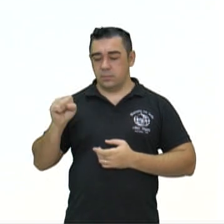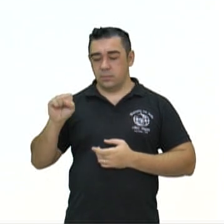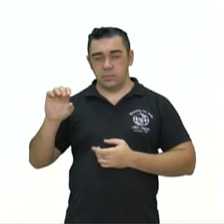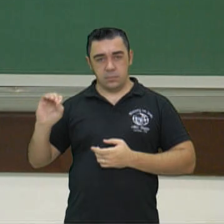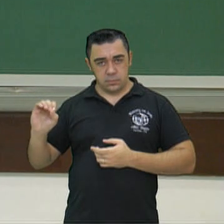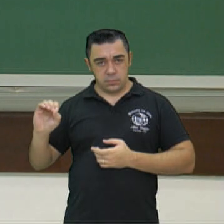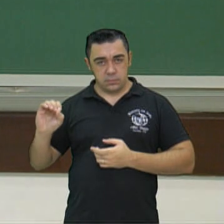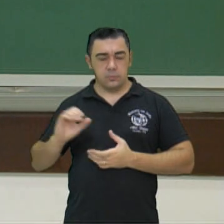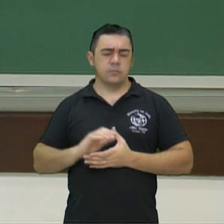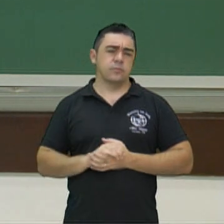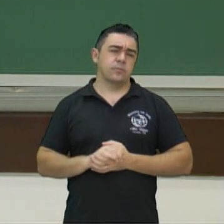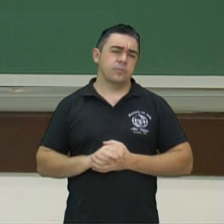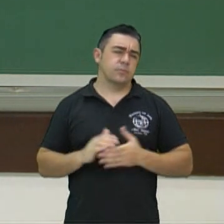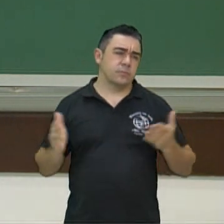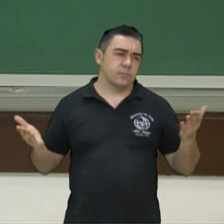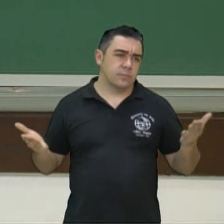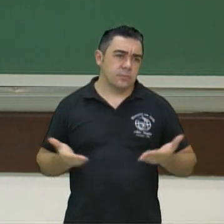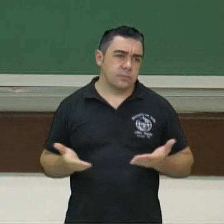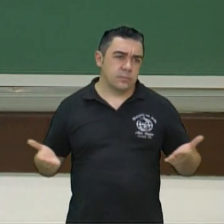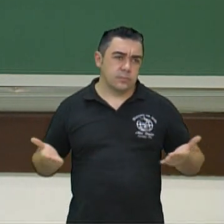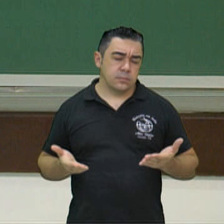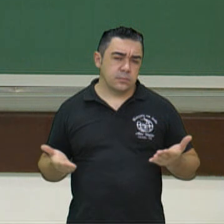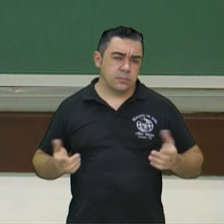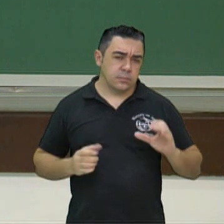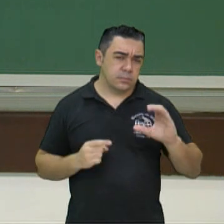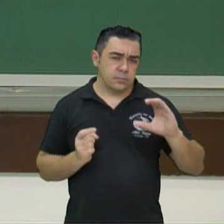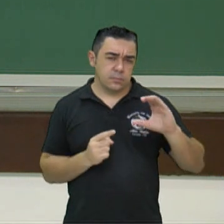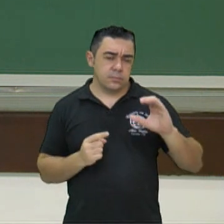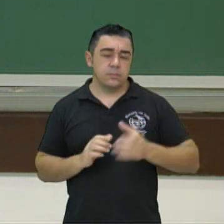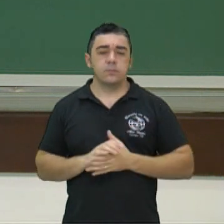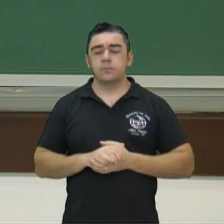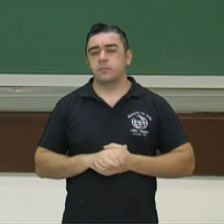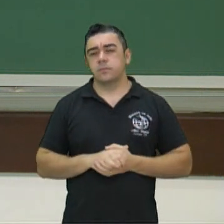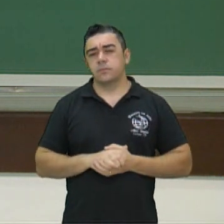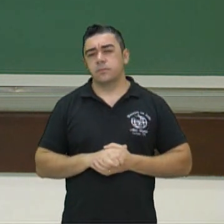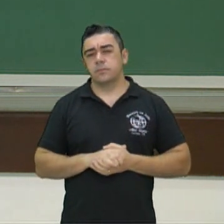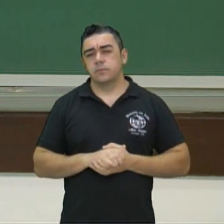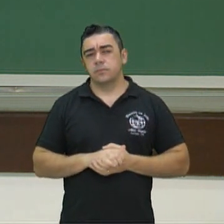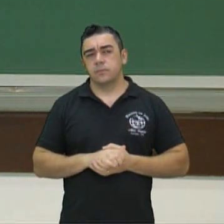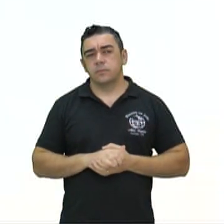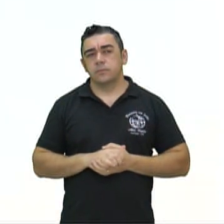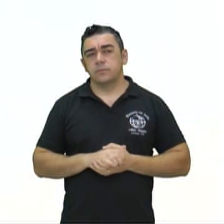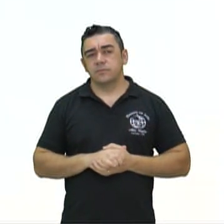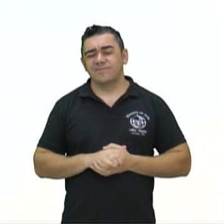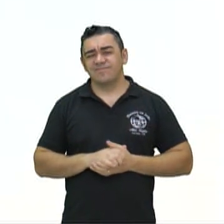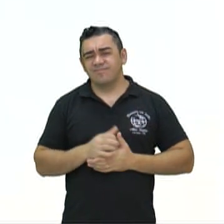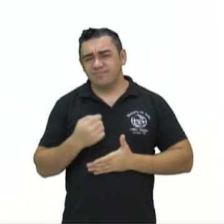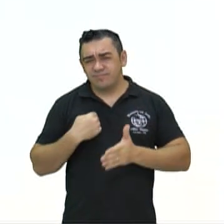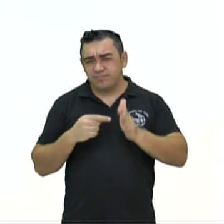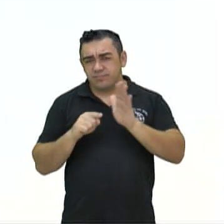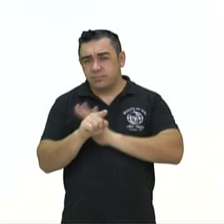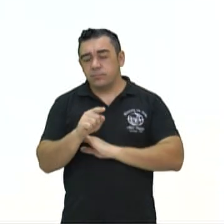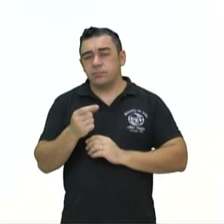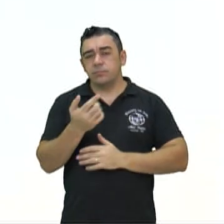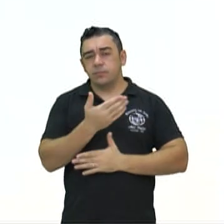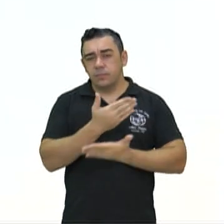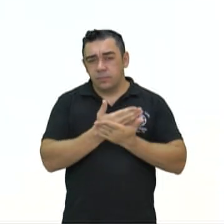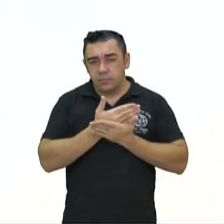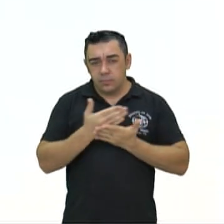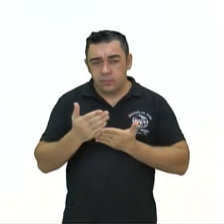161.280. E agora, a letra C. Vamos lá. Quantas começam e